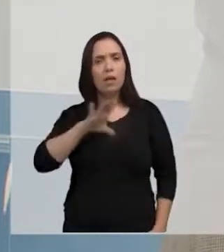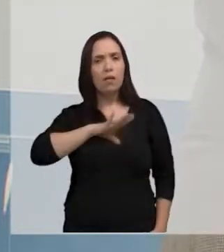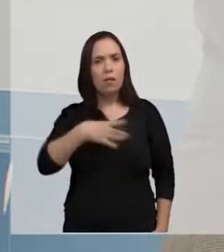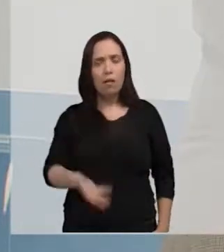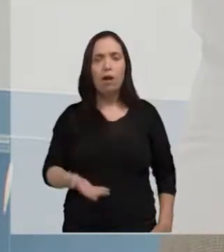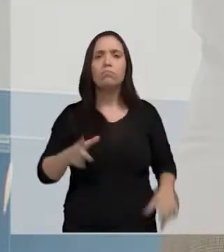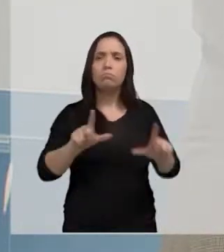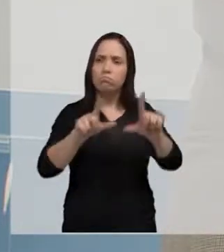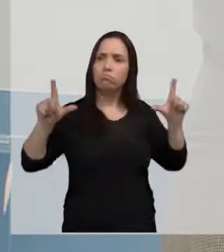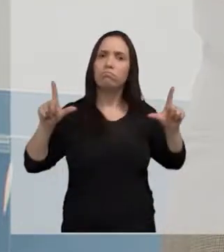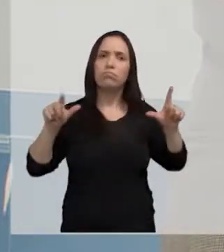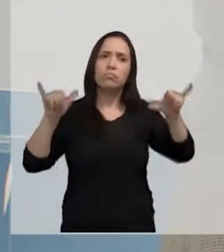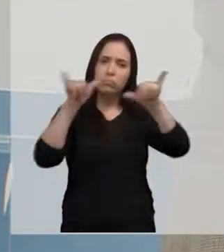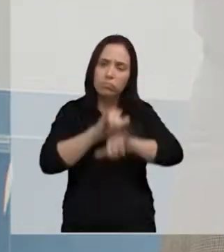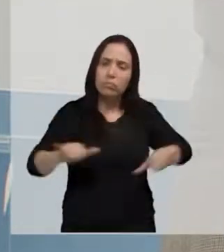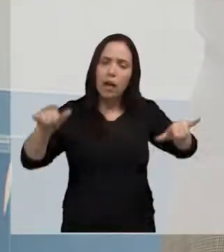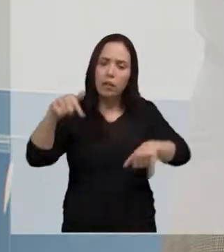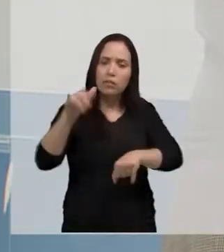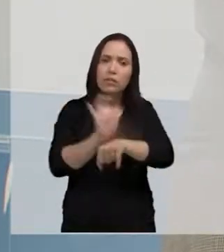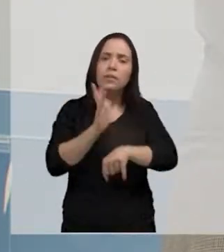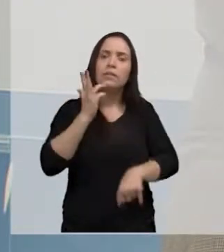isso. E ganhou no Ceará as